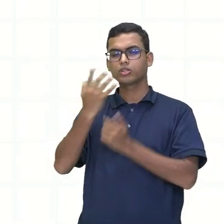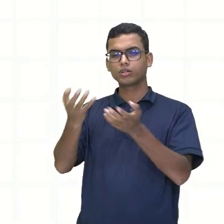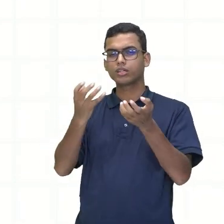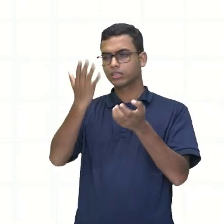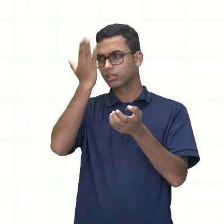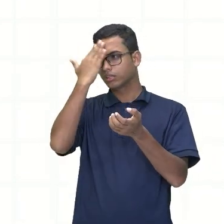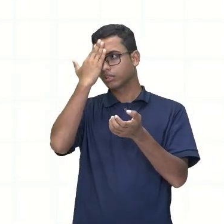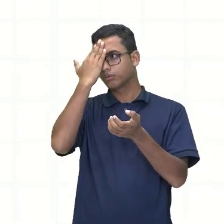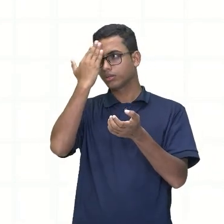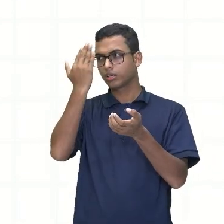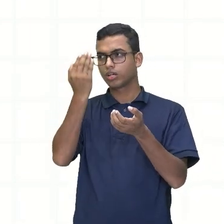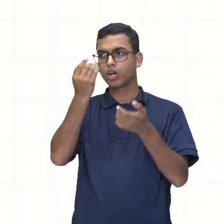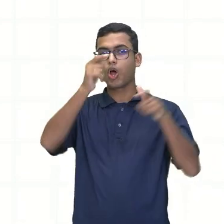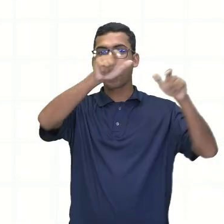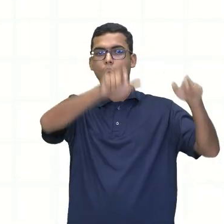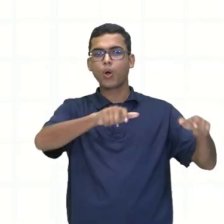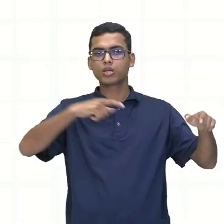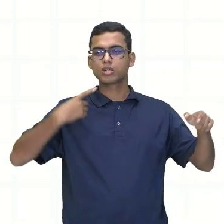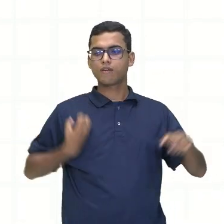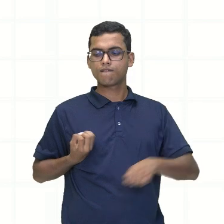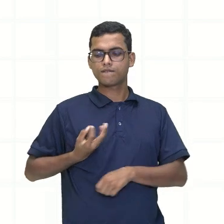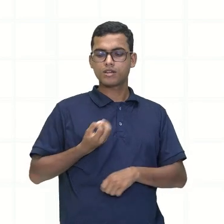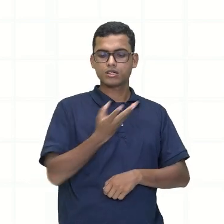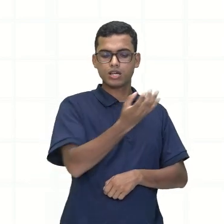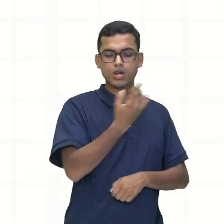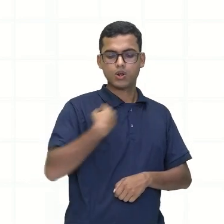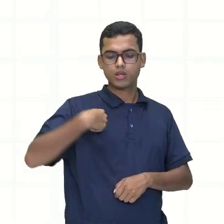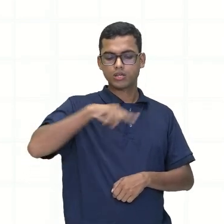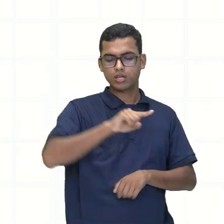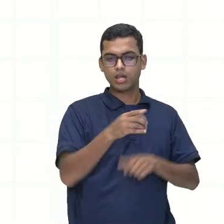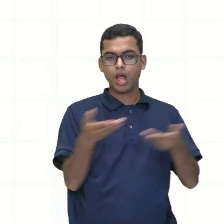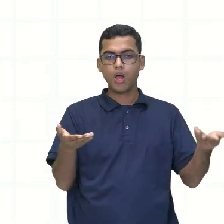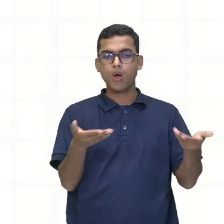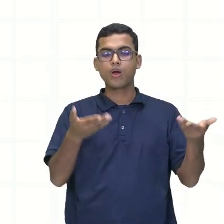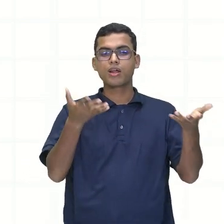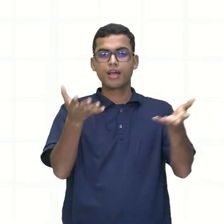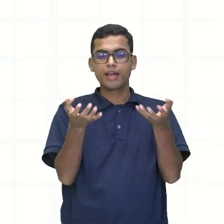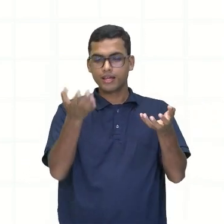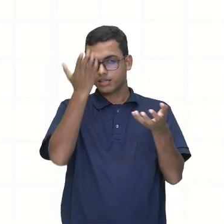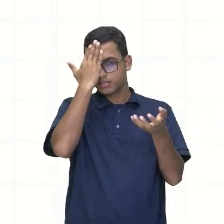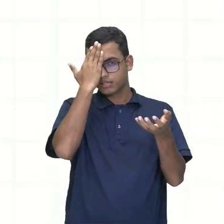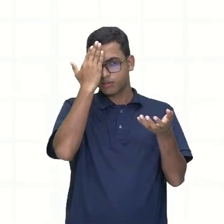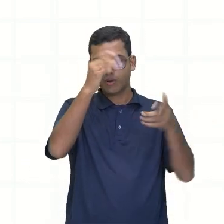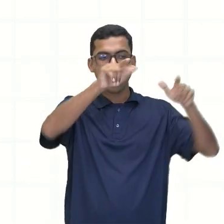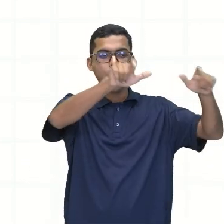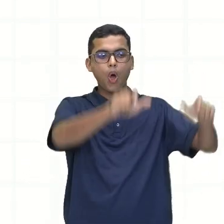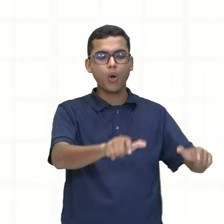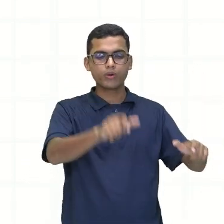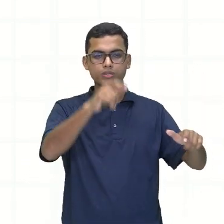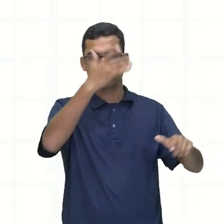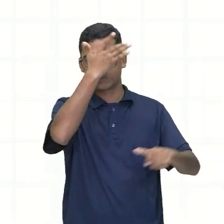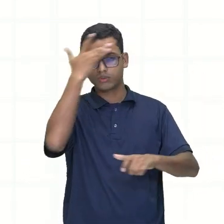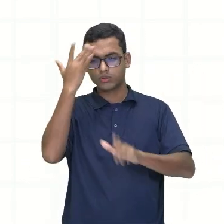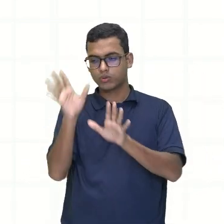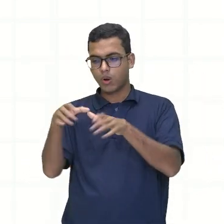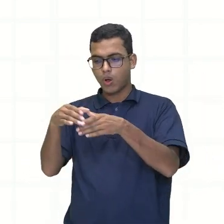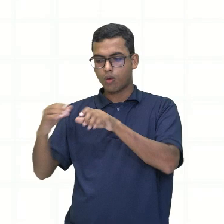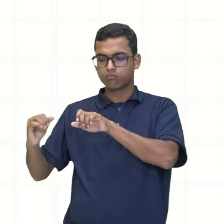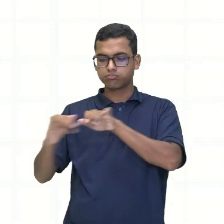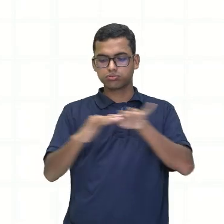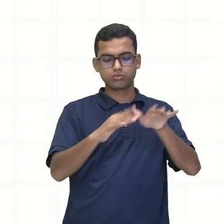Agora eu quero saber onde eles ficaram. Quando você viaja, você se hospeda, né? Na casa de conhecidos, parentes,